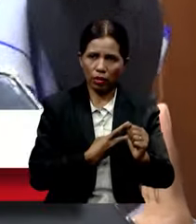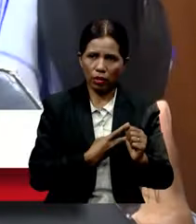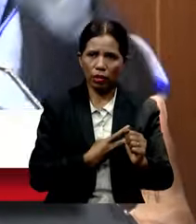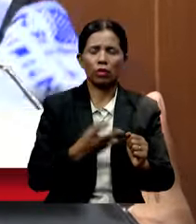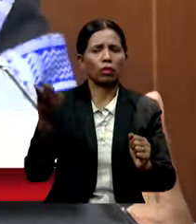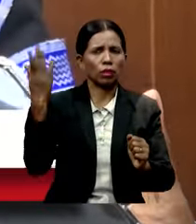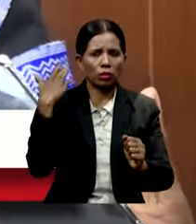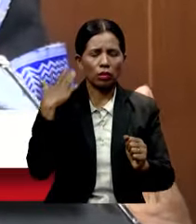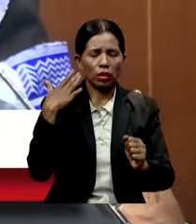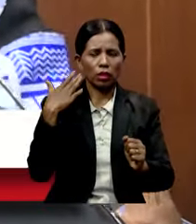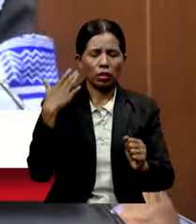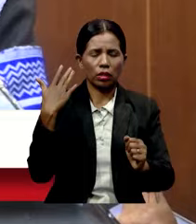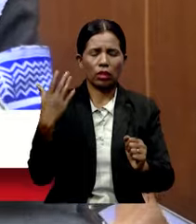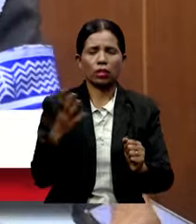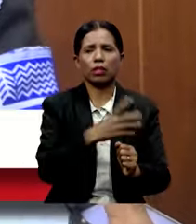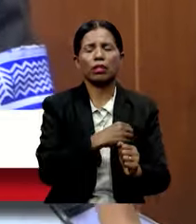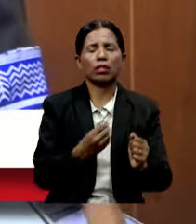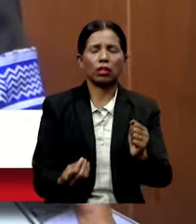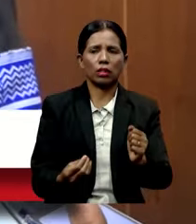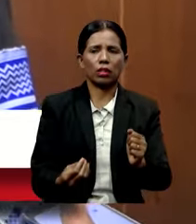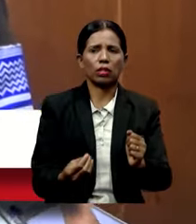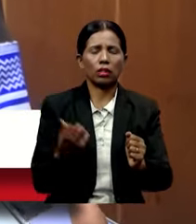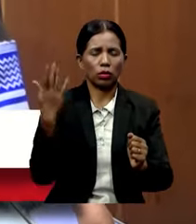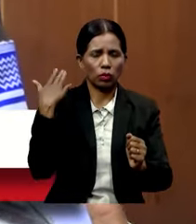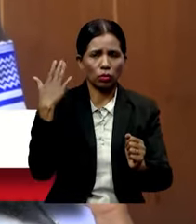queres e a funularem, estou agora.